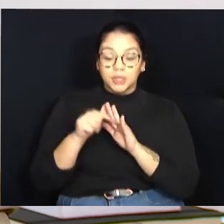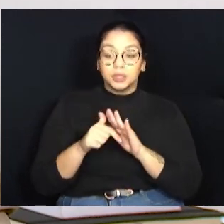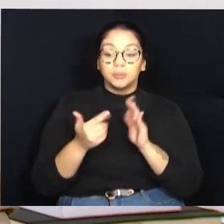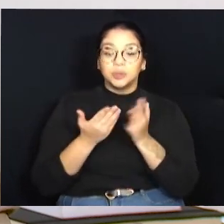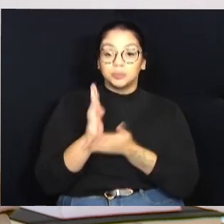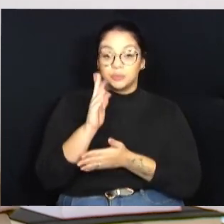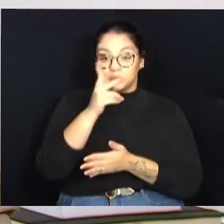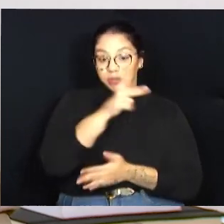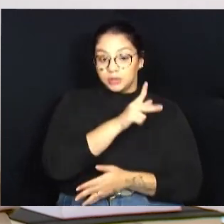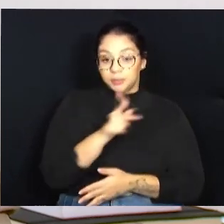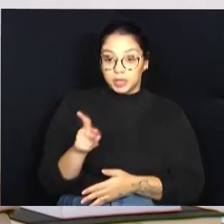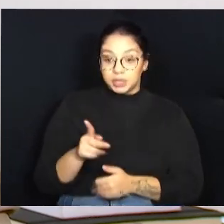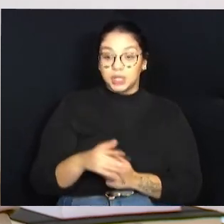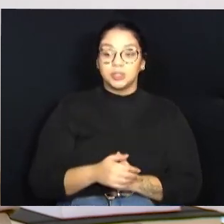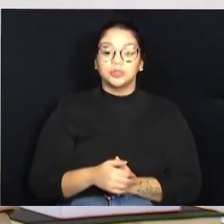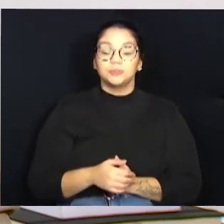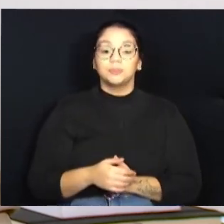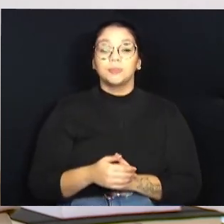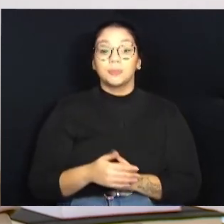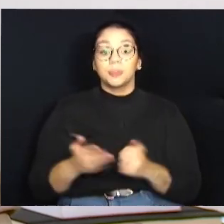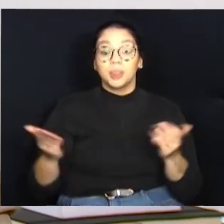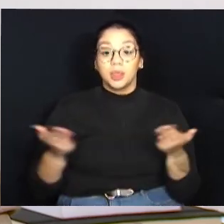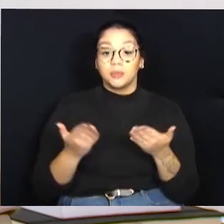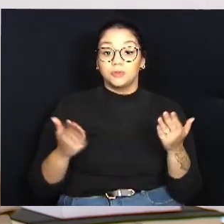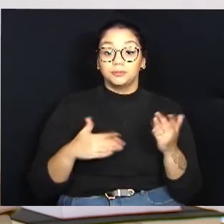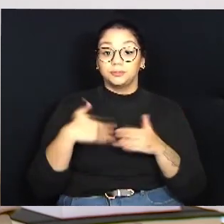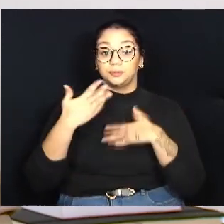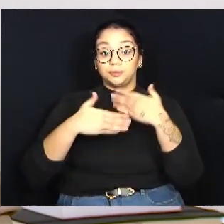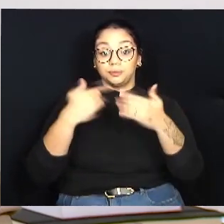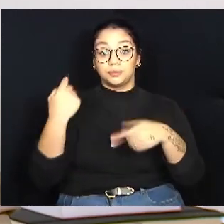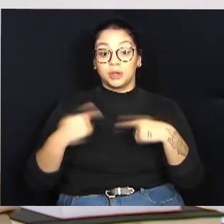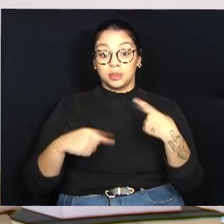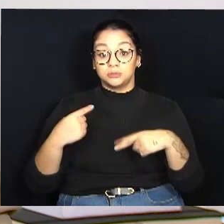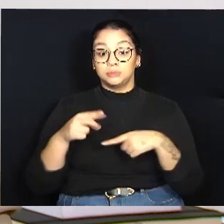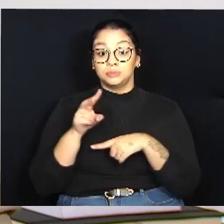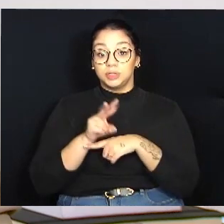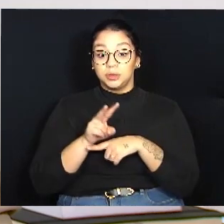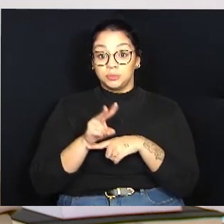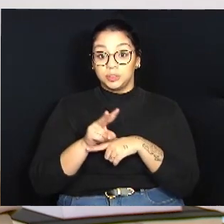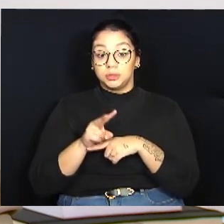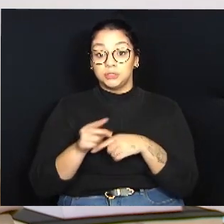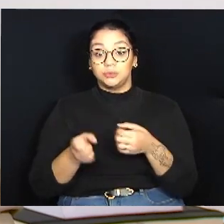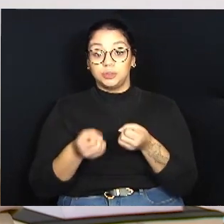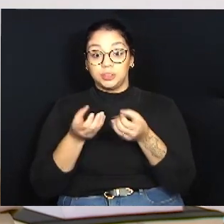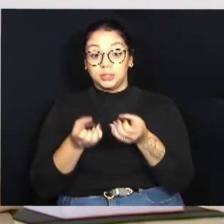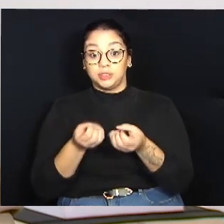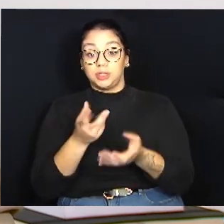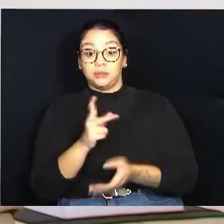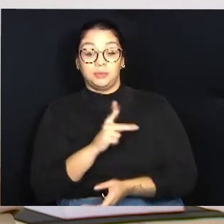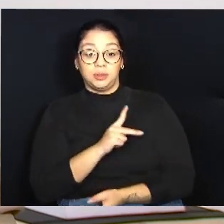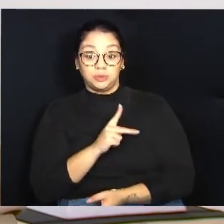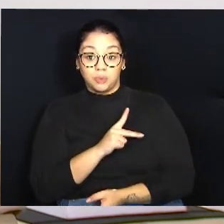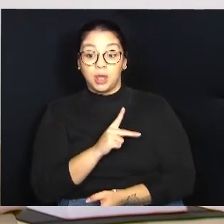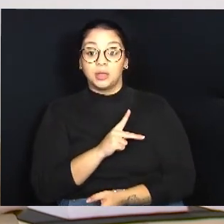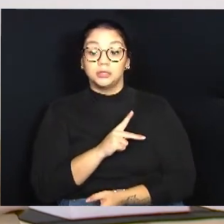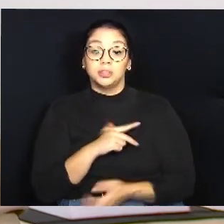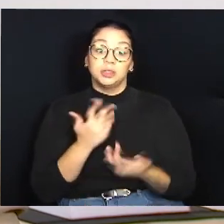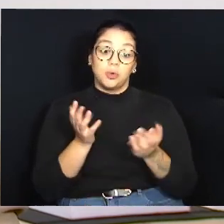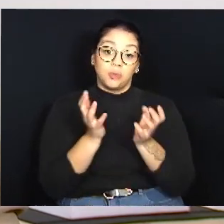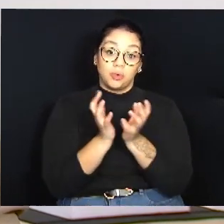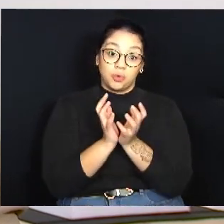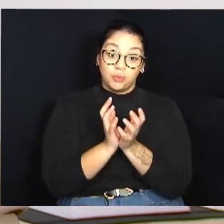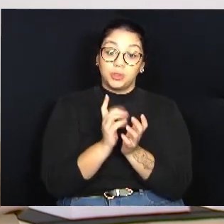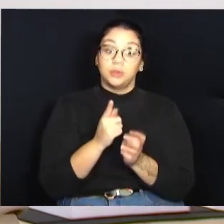posterior aprovação da presidência e atualmente está desenvolvendo a política de proteção de dados pessoais né então